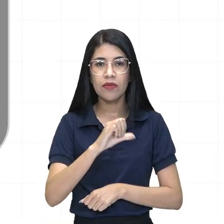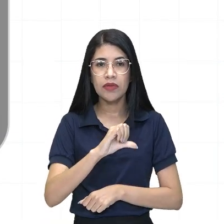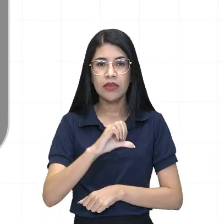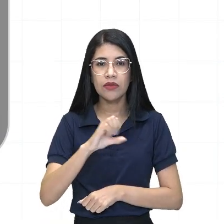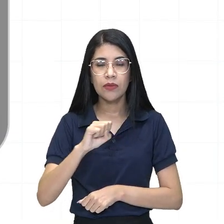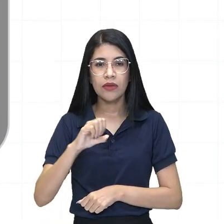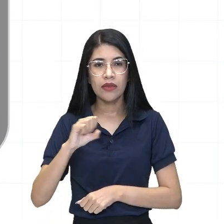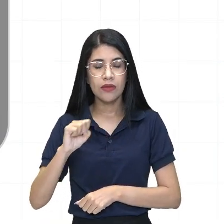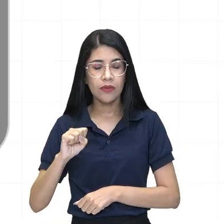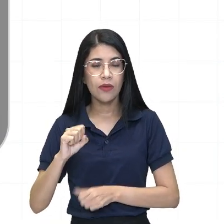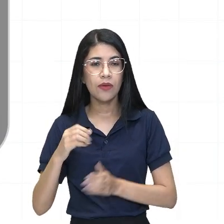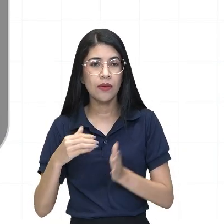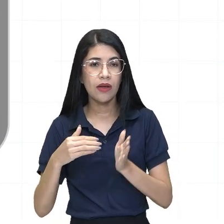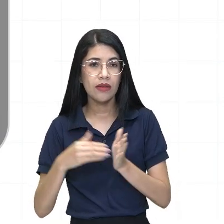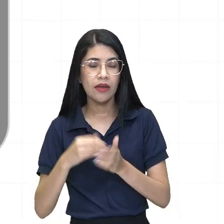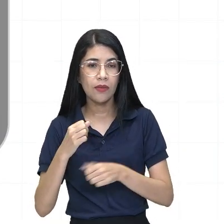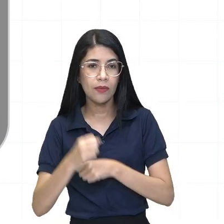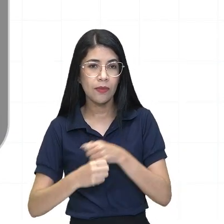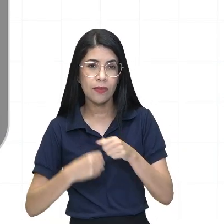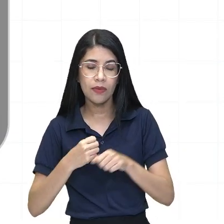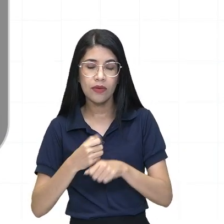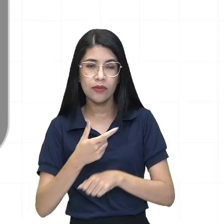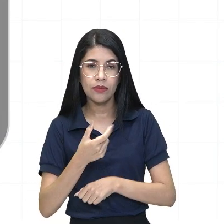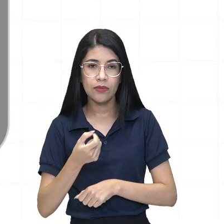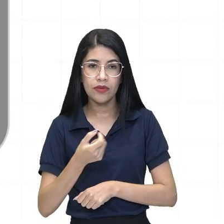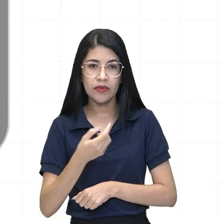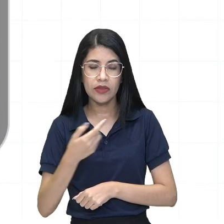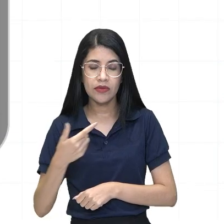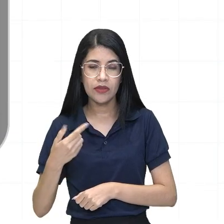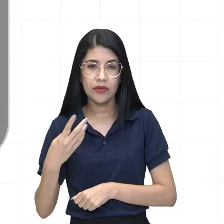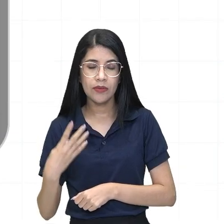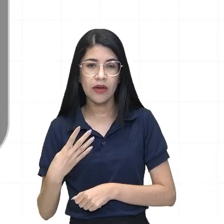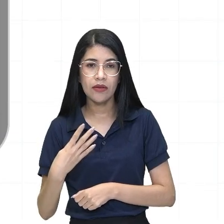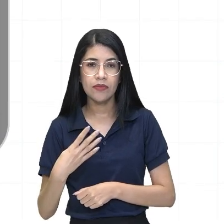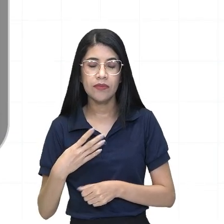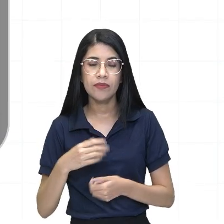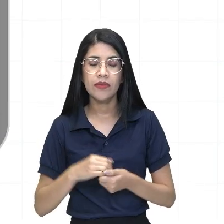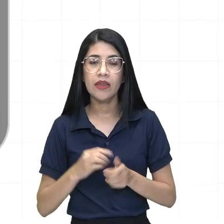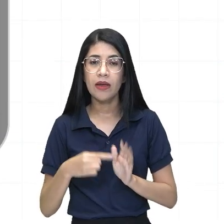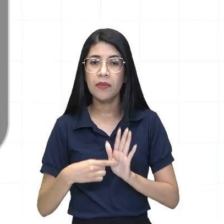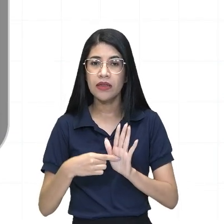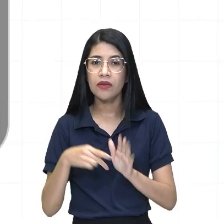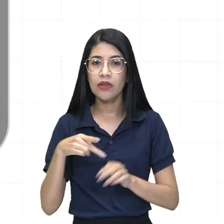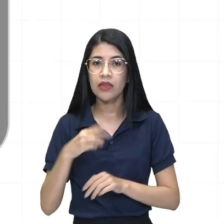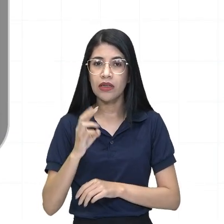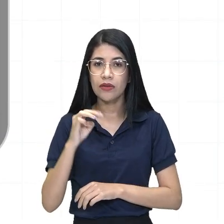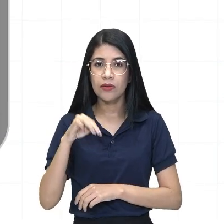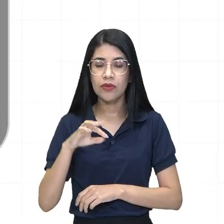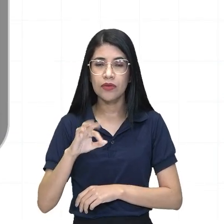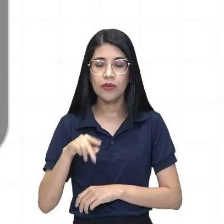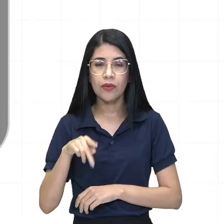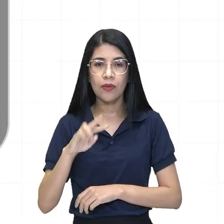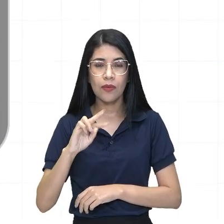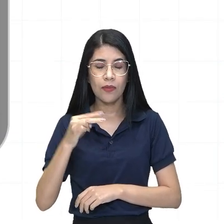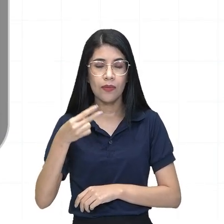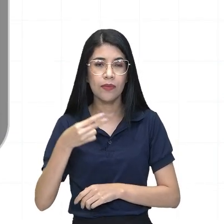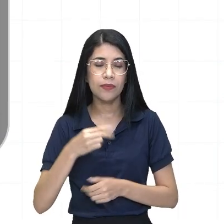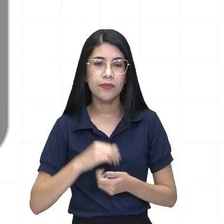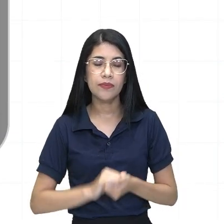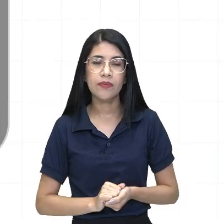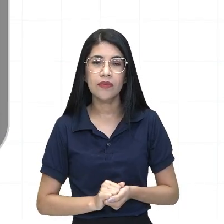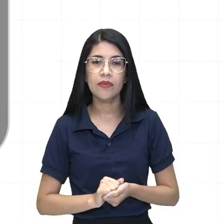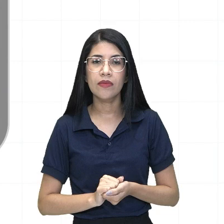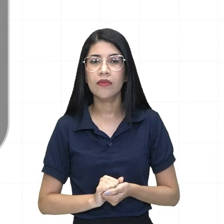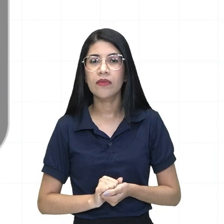Paulo, até 2024. Tudo isso está em quilômetros quadrados. E isso está pelo quê, professor